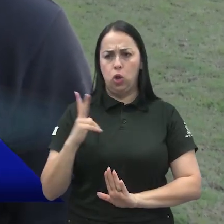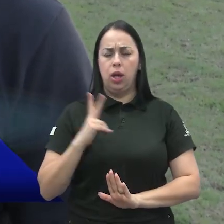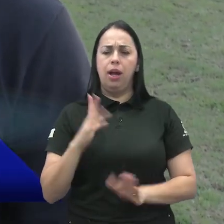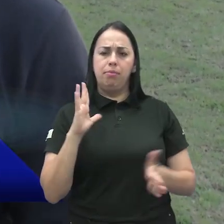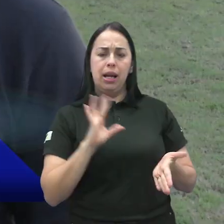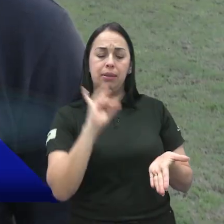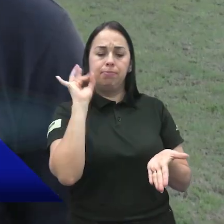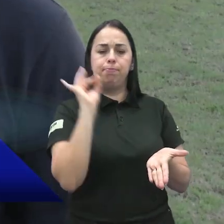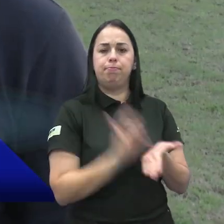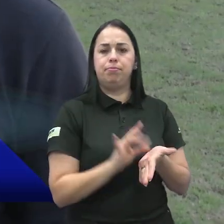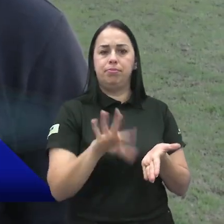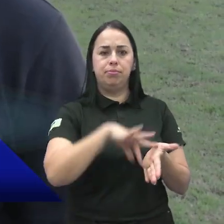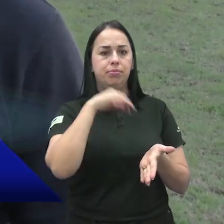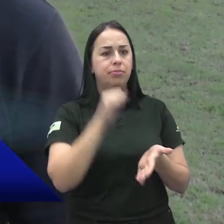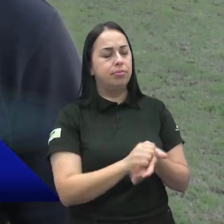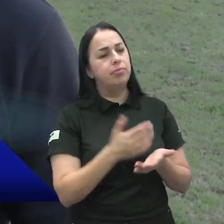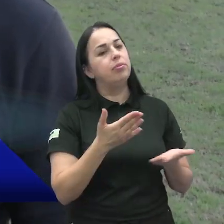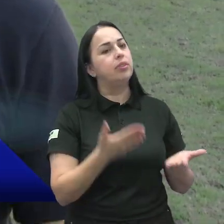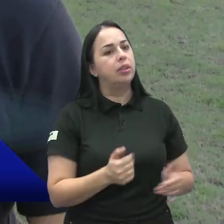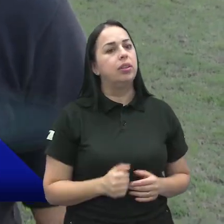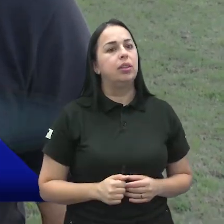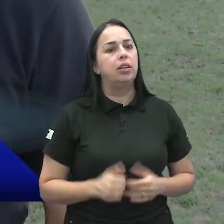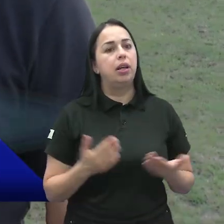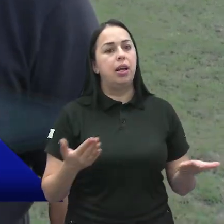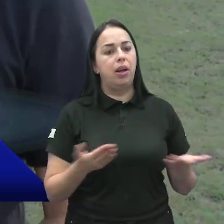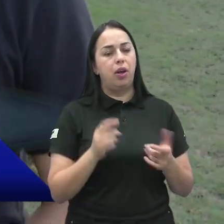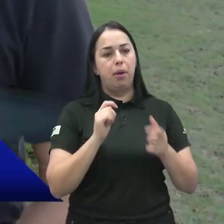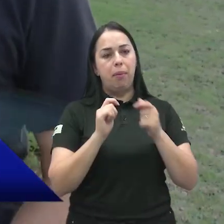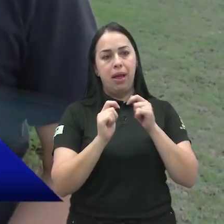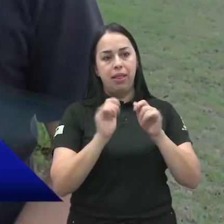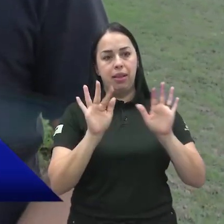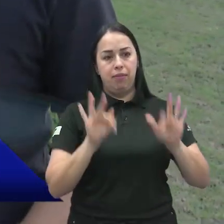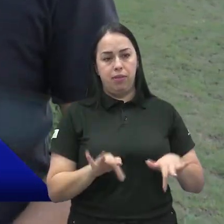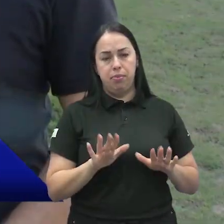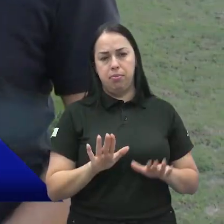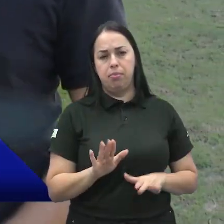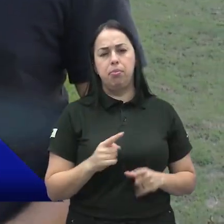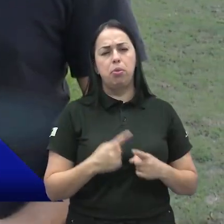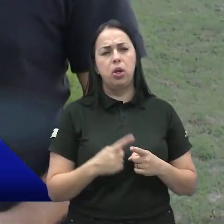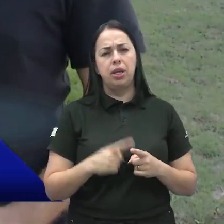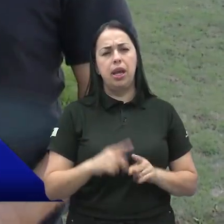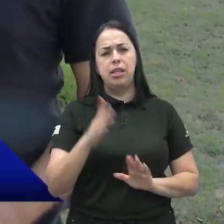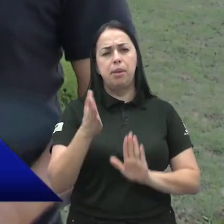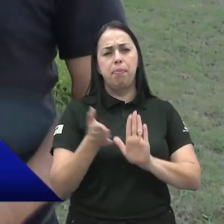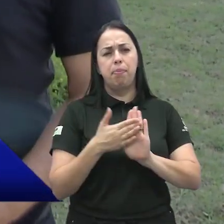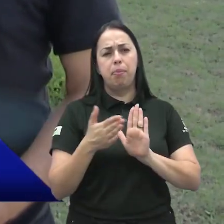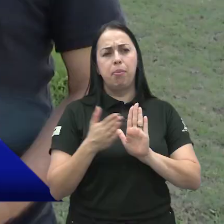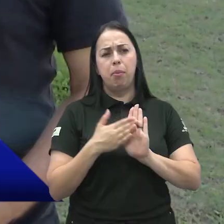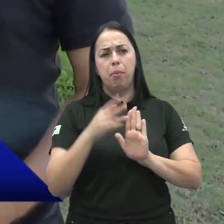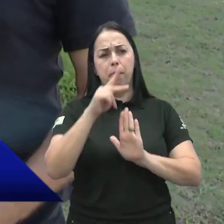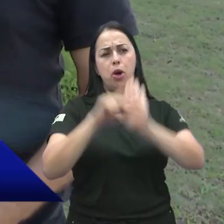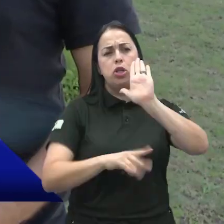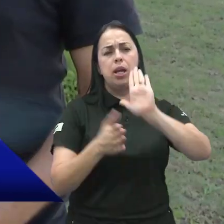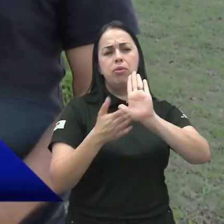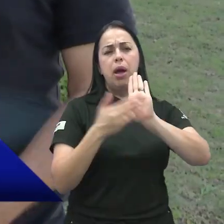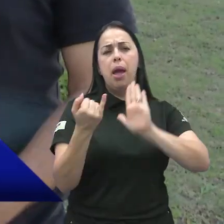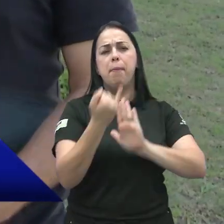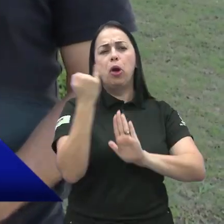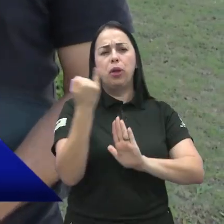pessoal, para você efetivar a sua matrícula. E Fernando, para a gente finalizar, qual que é a importância aí do São José Viva para a